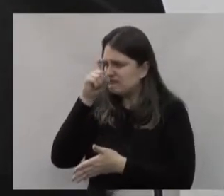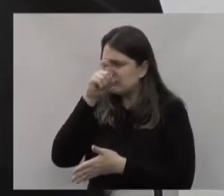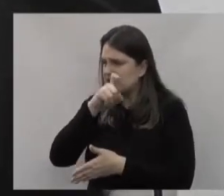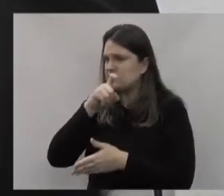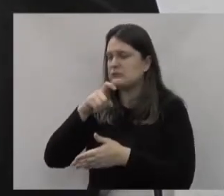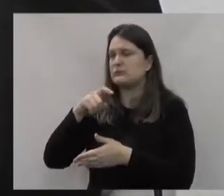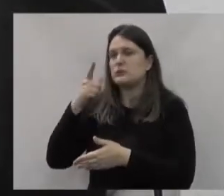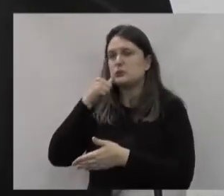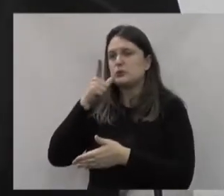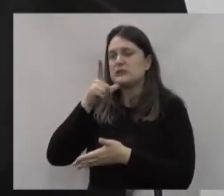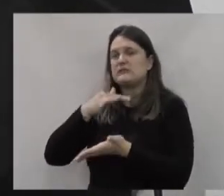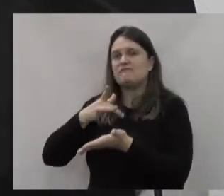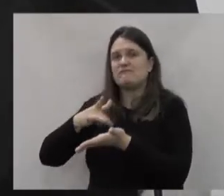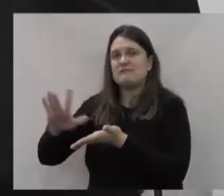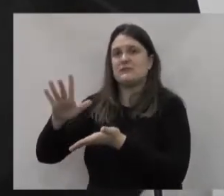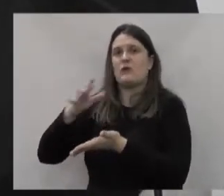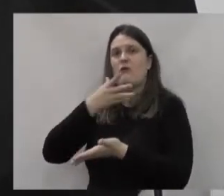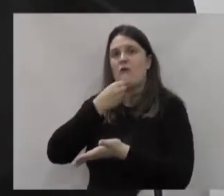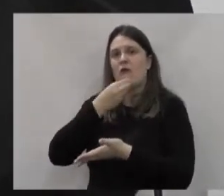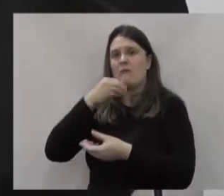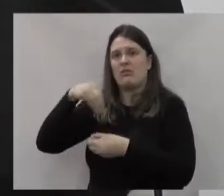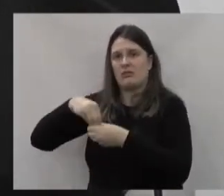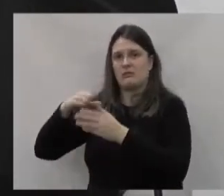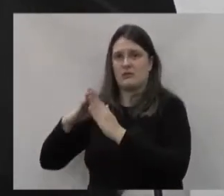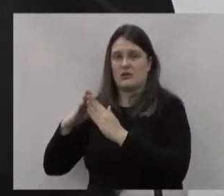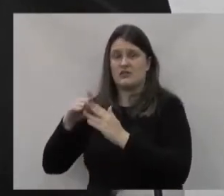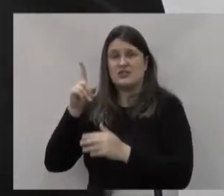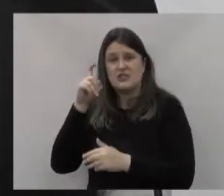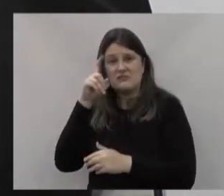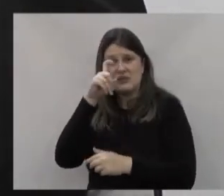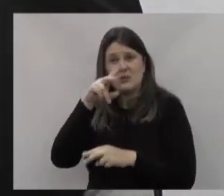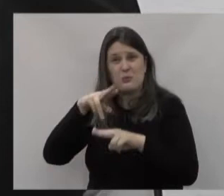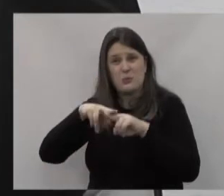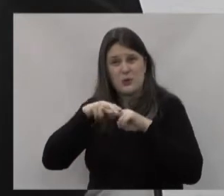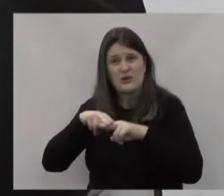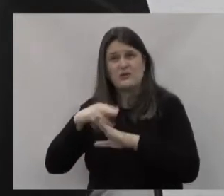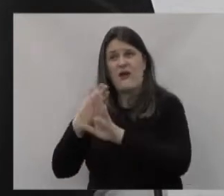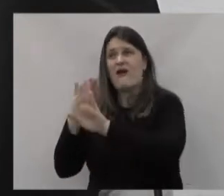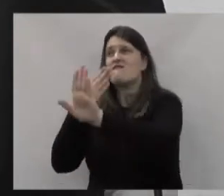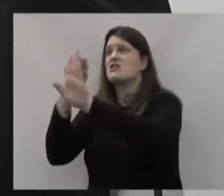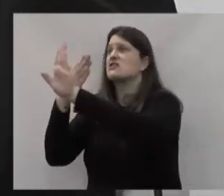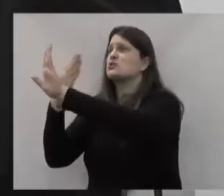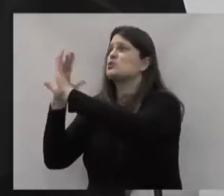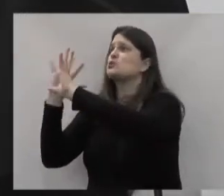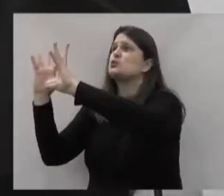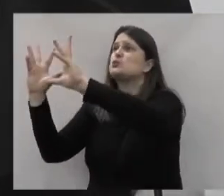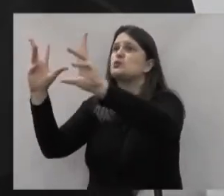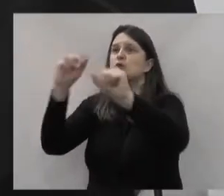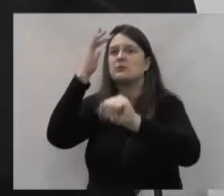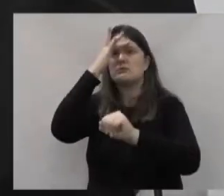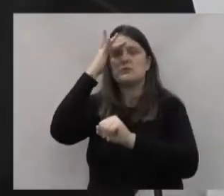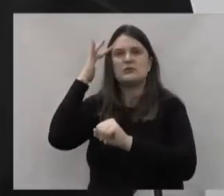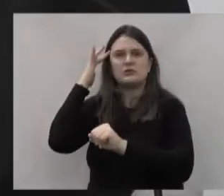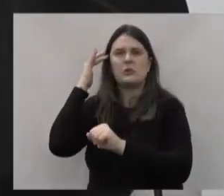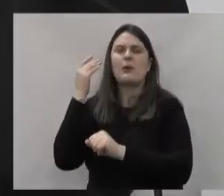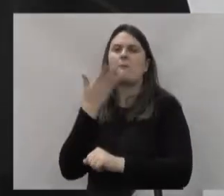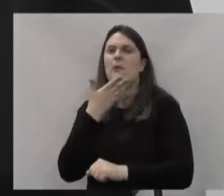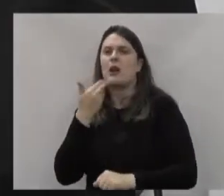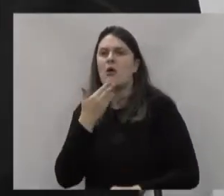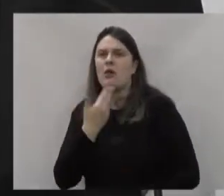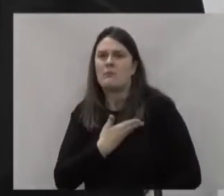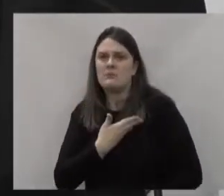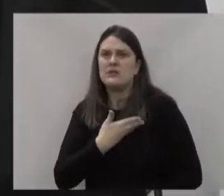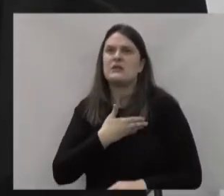dela. Foi muito difícil. Foi difícil porque ele afastou dela todo mundo que a cercava. Afastou a melhor